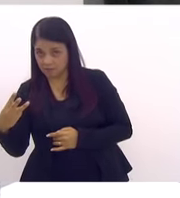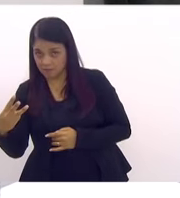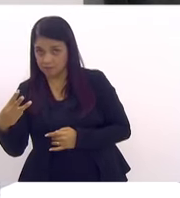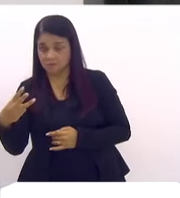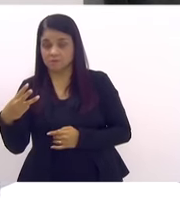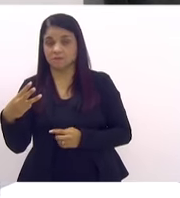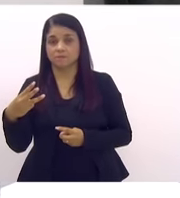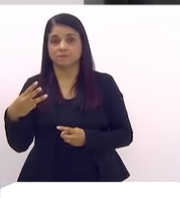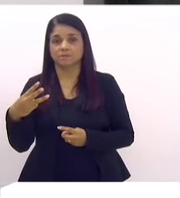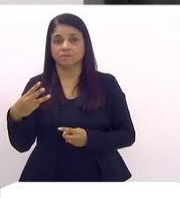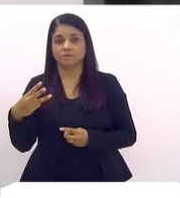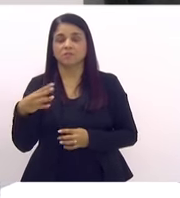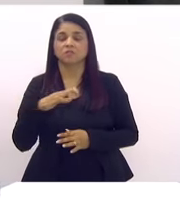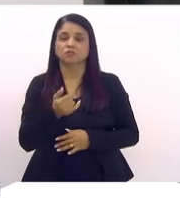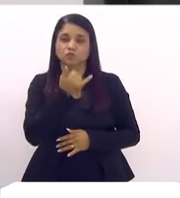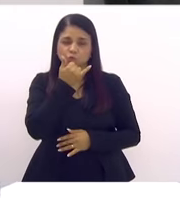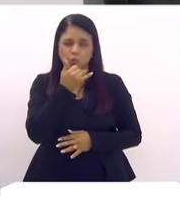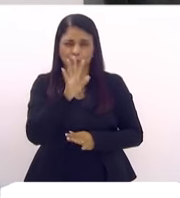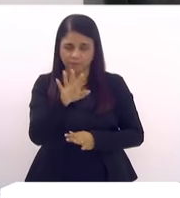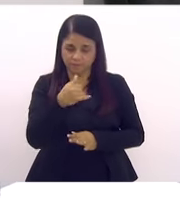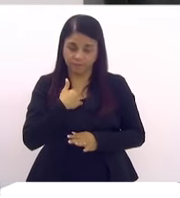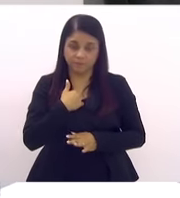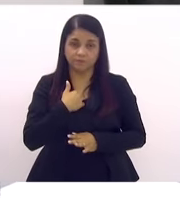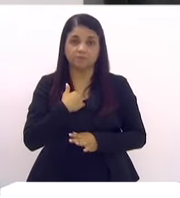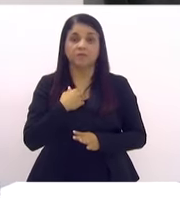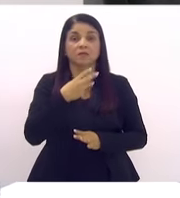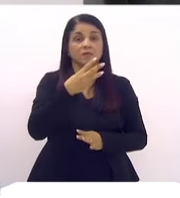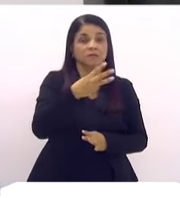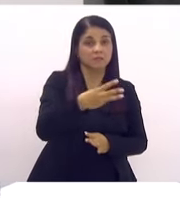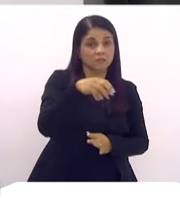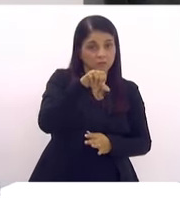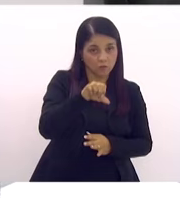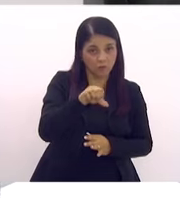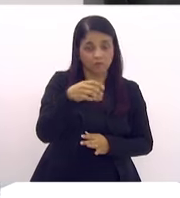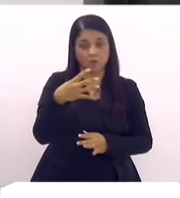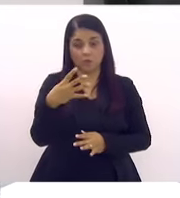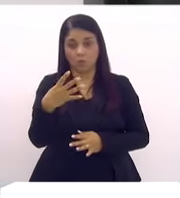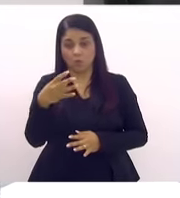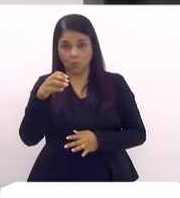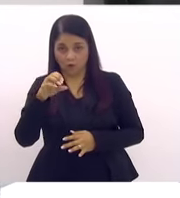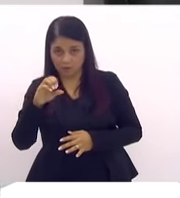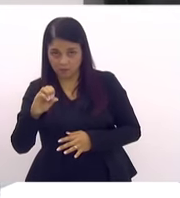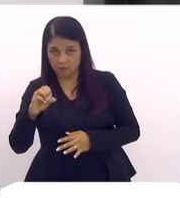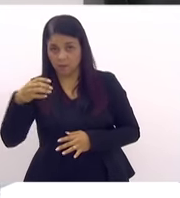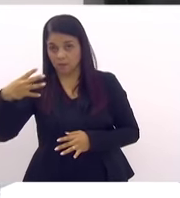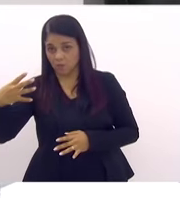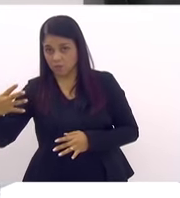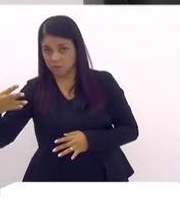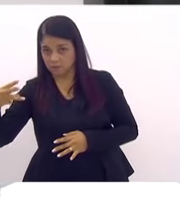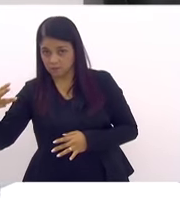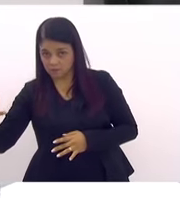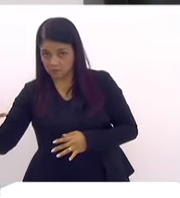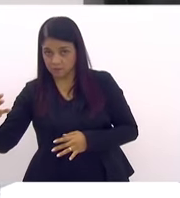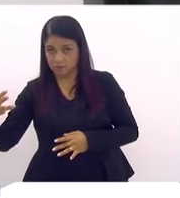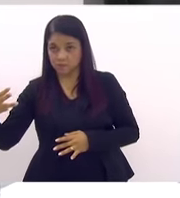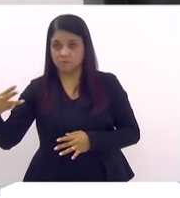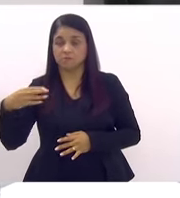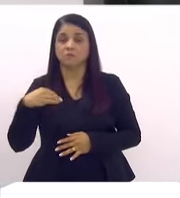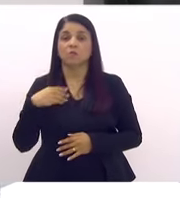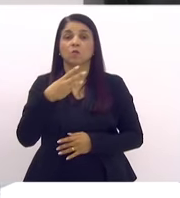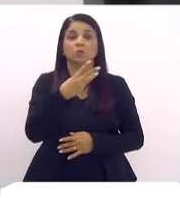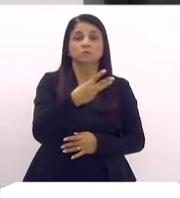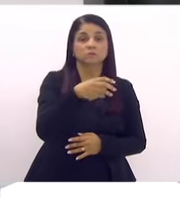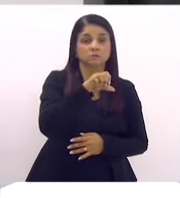e, desculpa, 40, o 39, o 40 e o 43. O 39 é pedido da autora, a